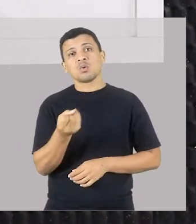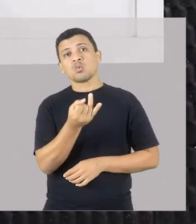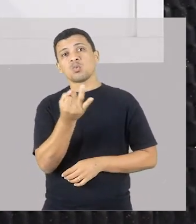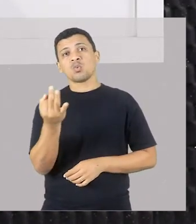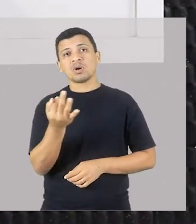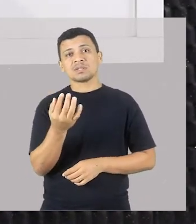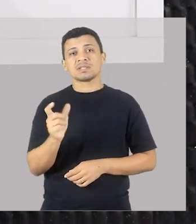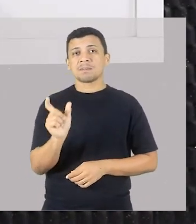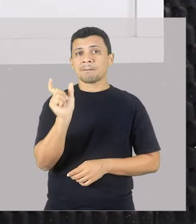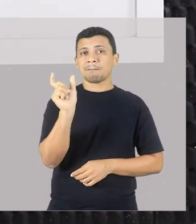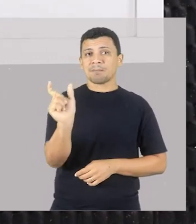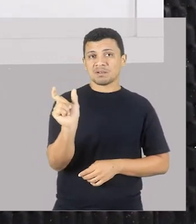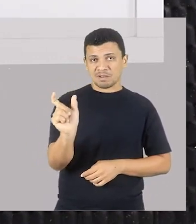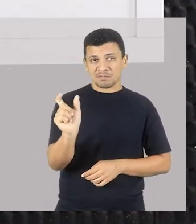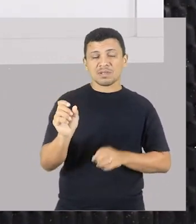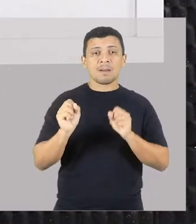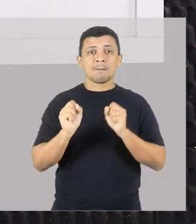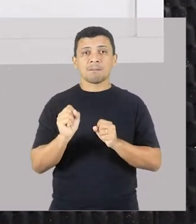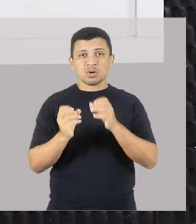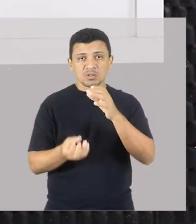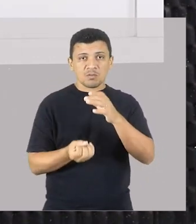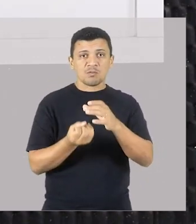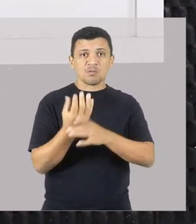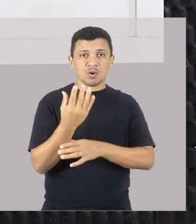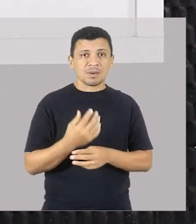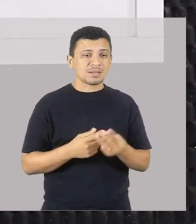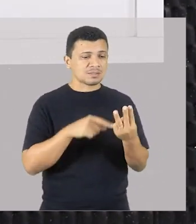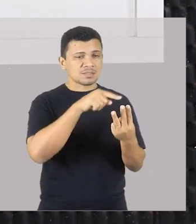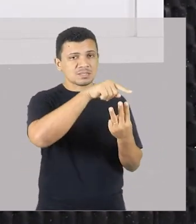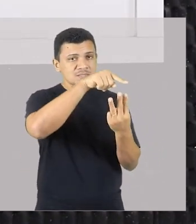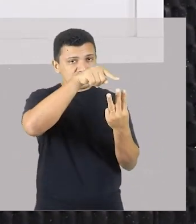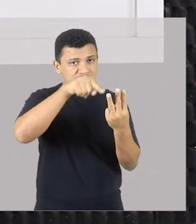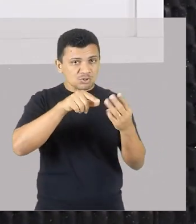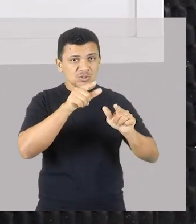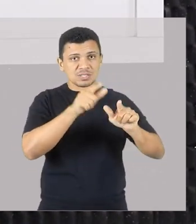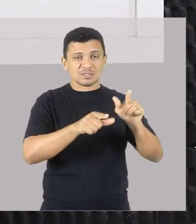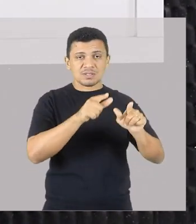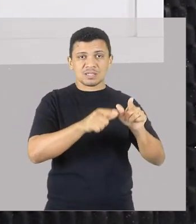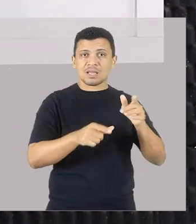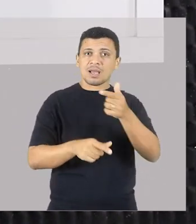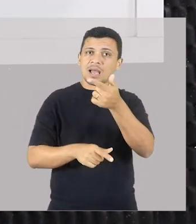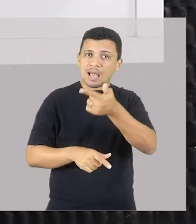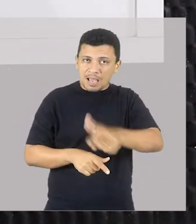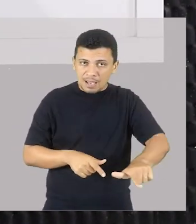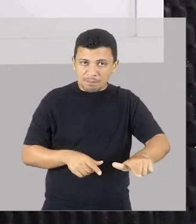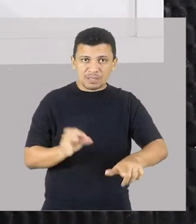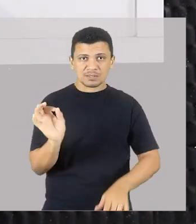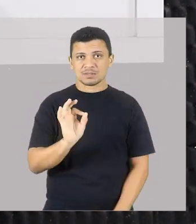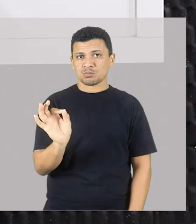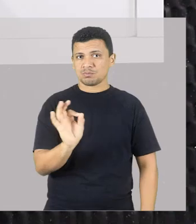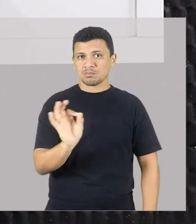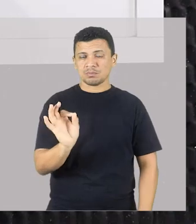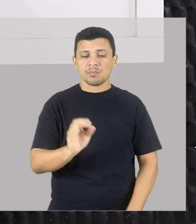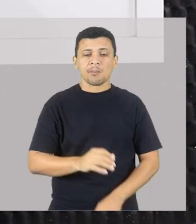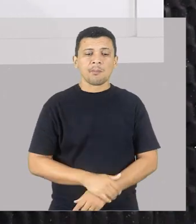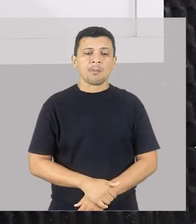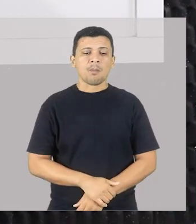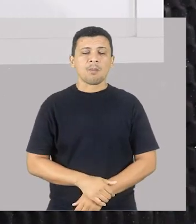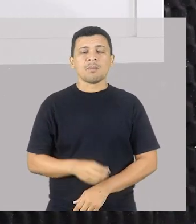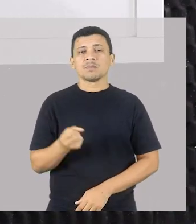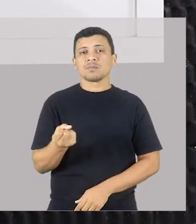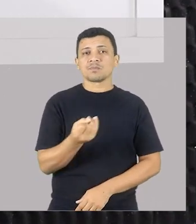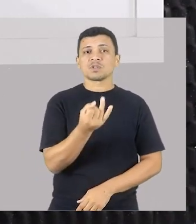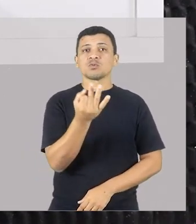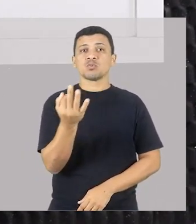sem sentido ou não, eu posso formar com essas três letras aqui, sem repetição, tá? Então vamos ver quantos grupos